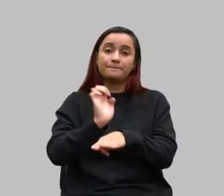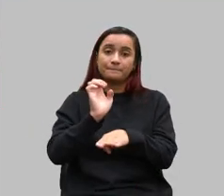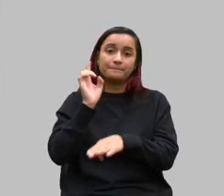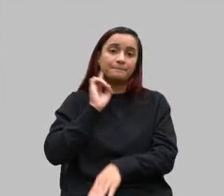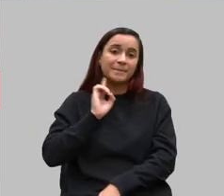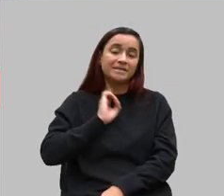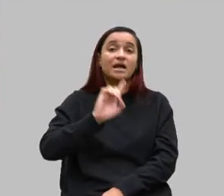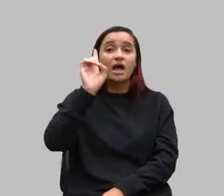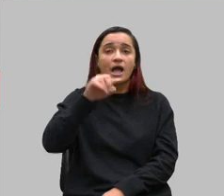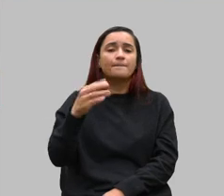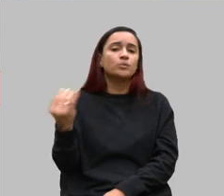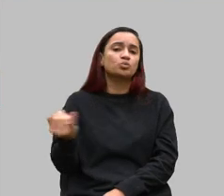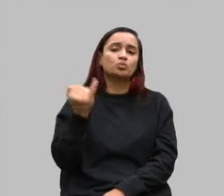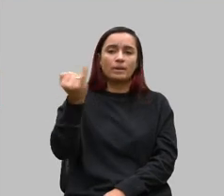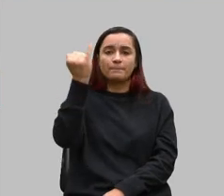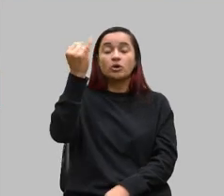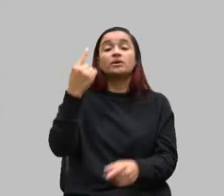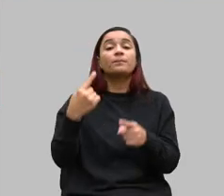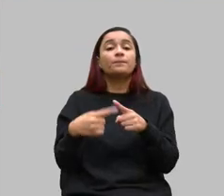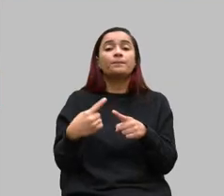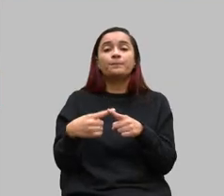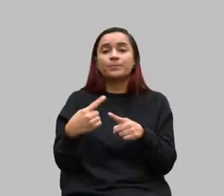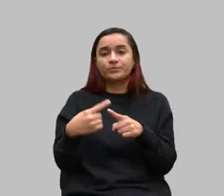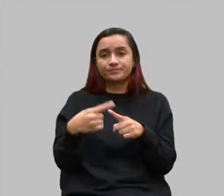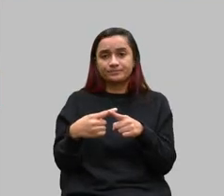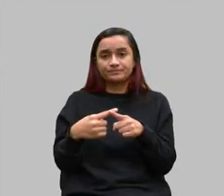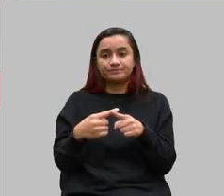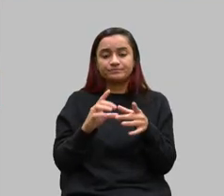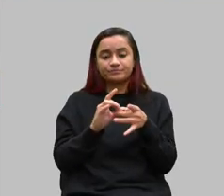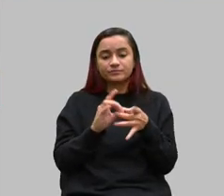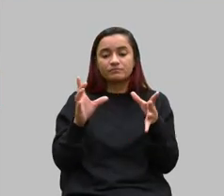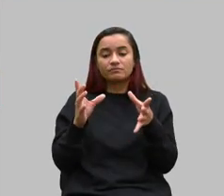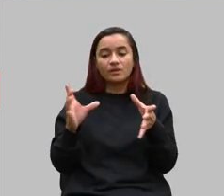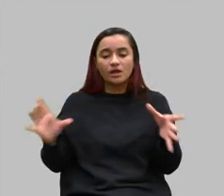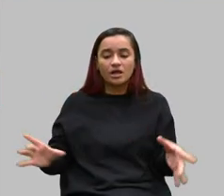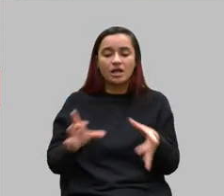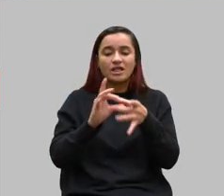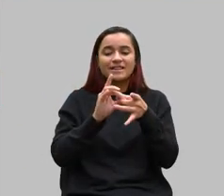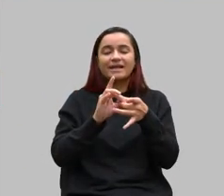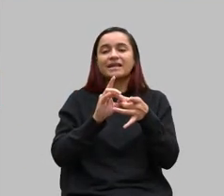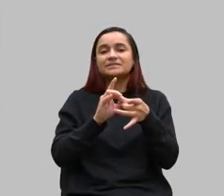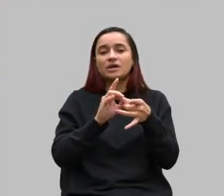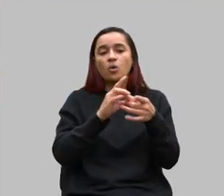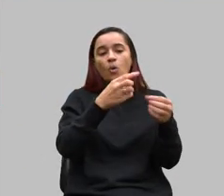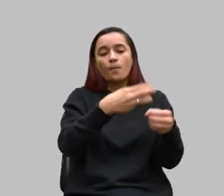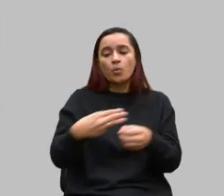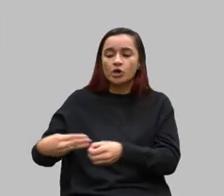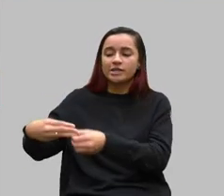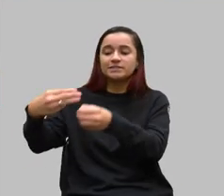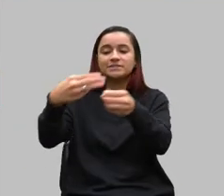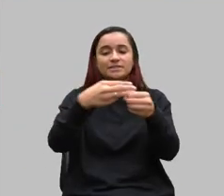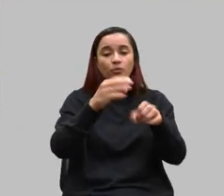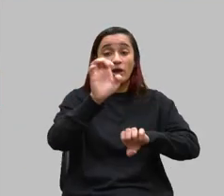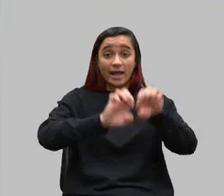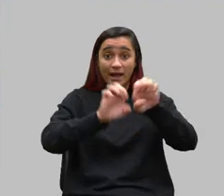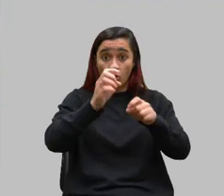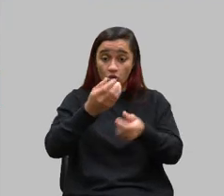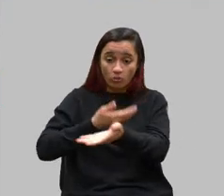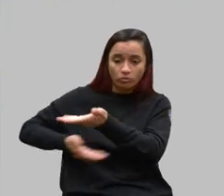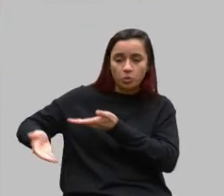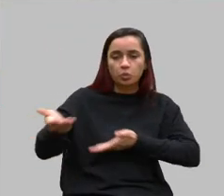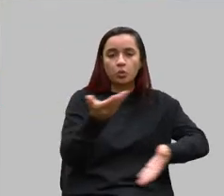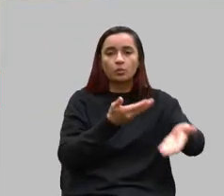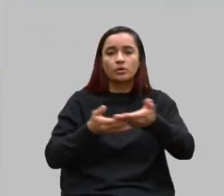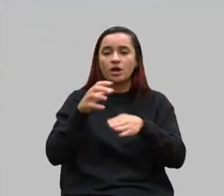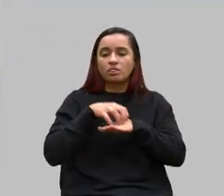importante porque permite a integração econômica de municípios que tem uma demanda Econômica de transporte e